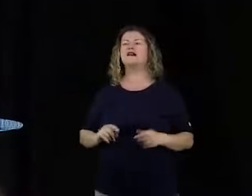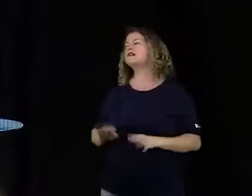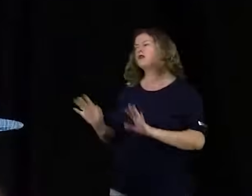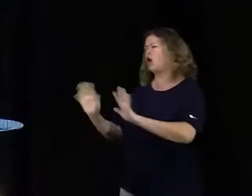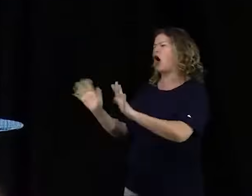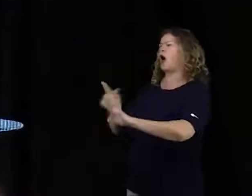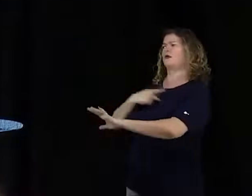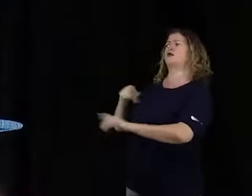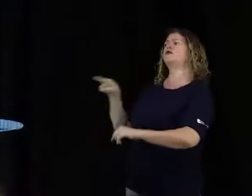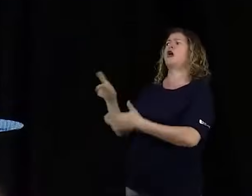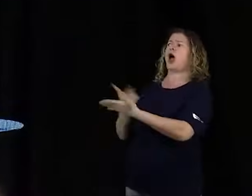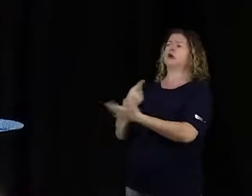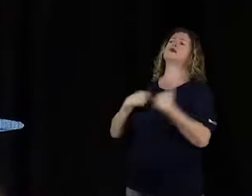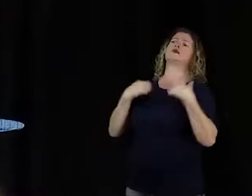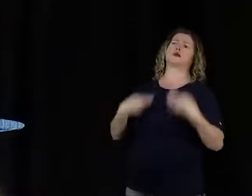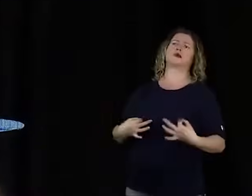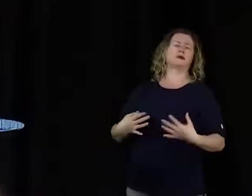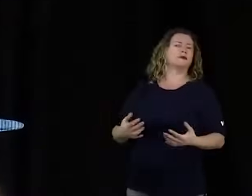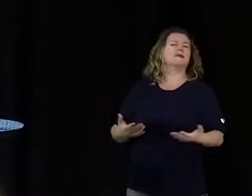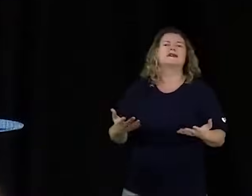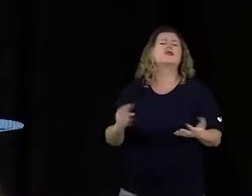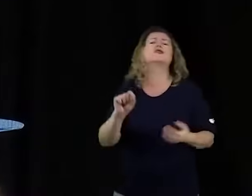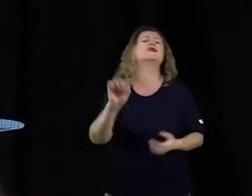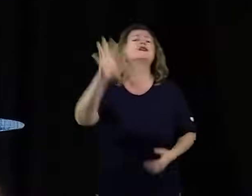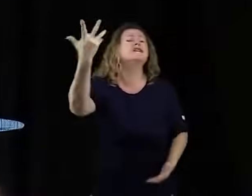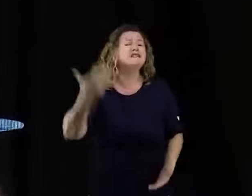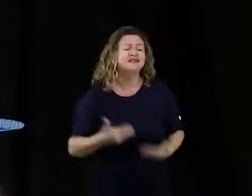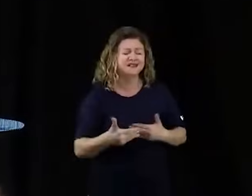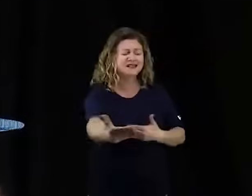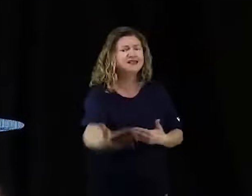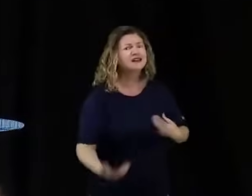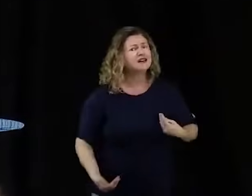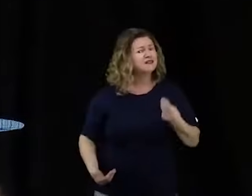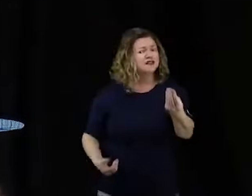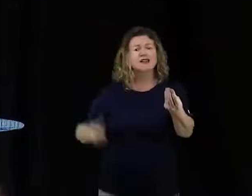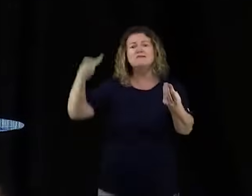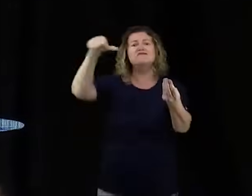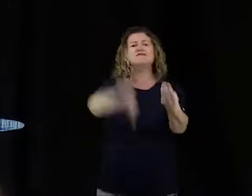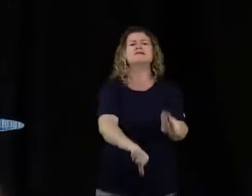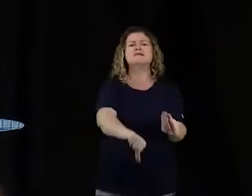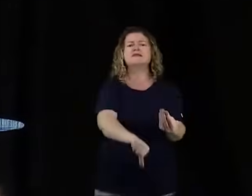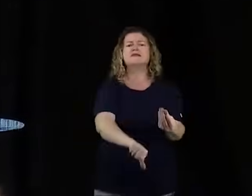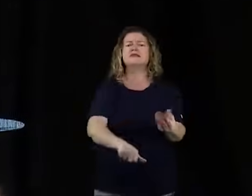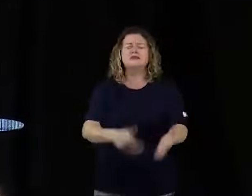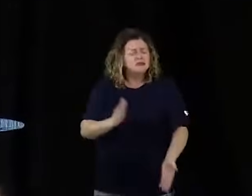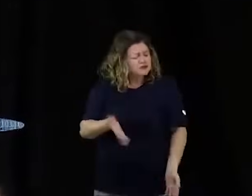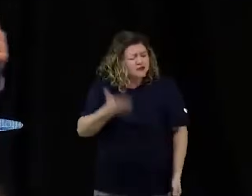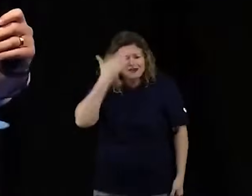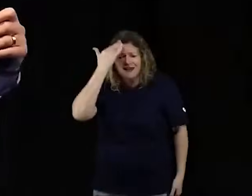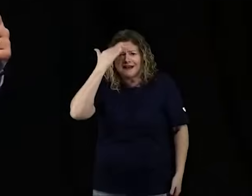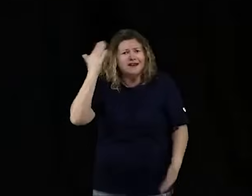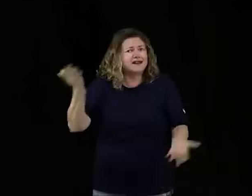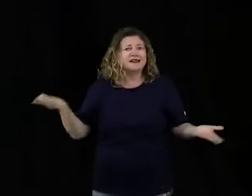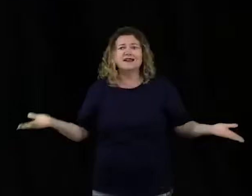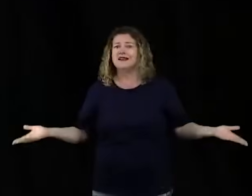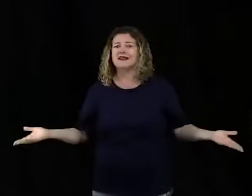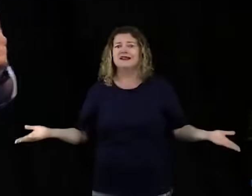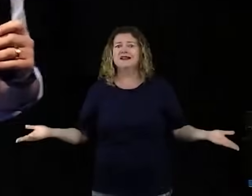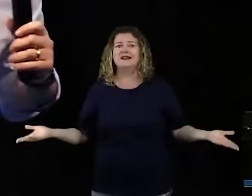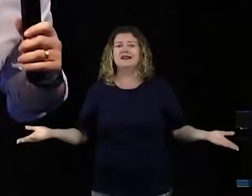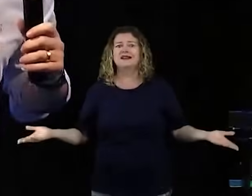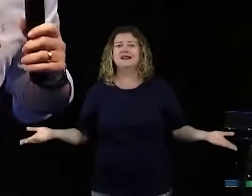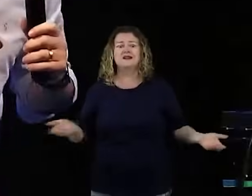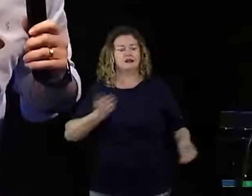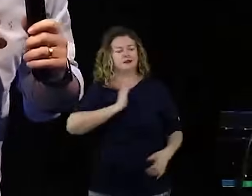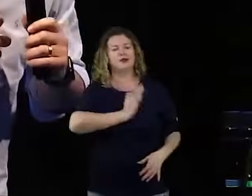gente vai acabar em desgraça só que o nosso coração ansioso por